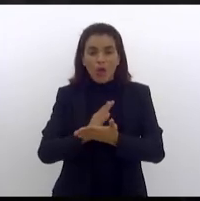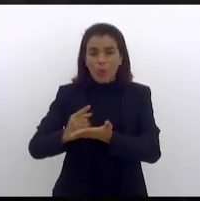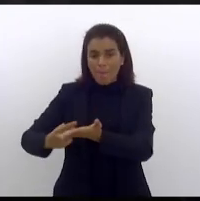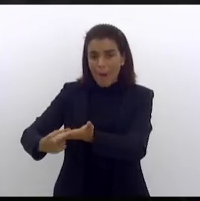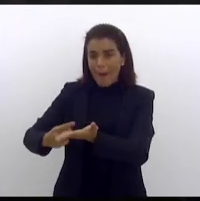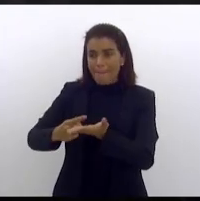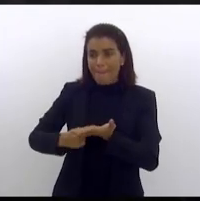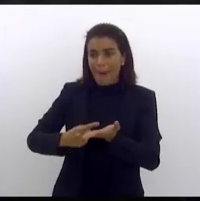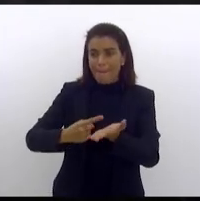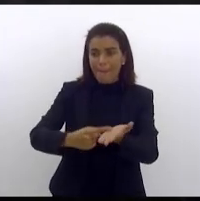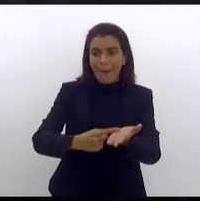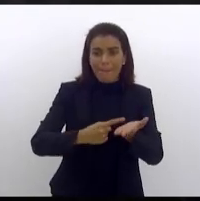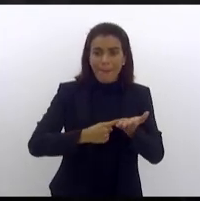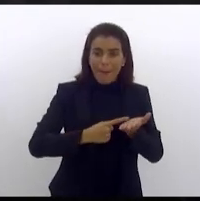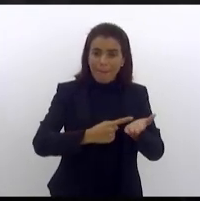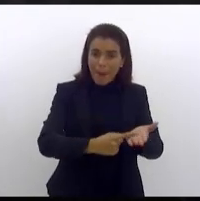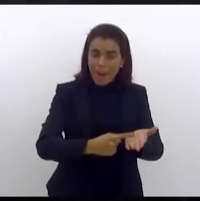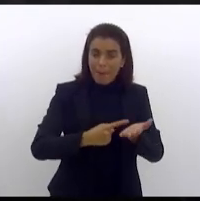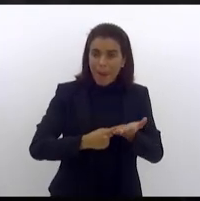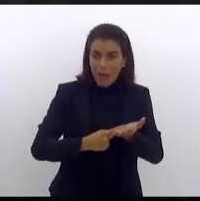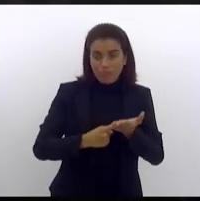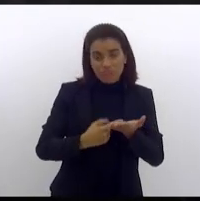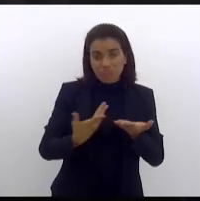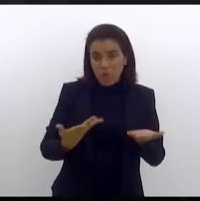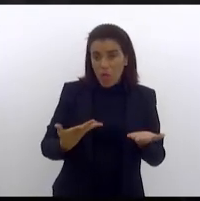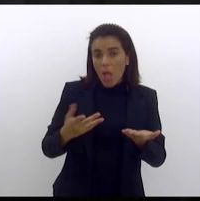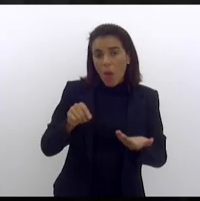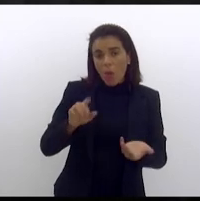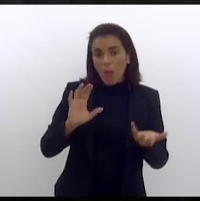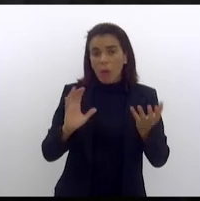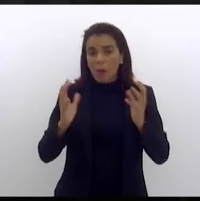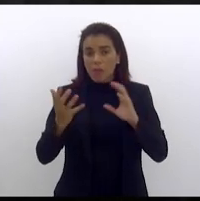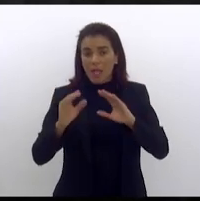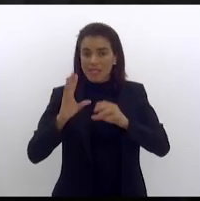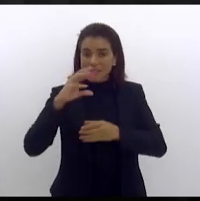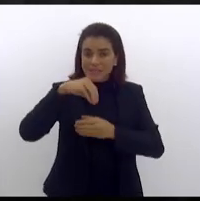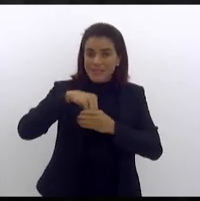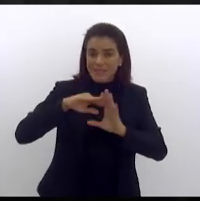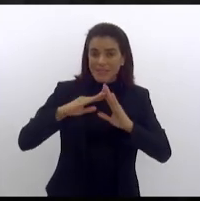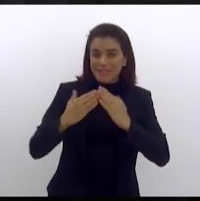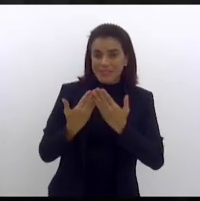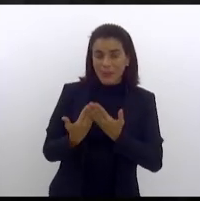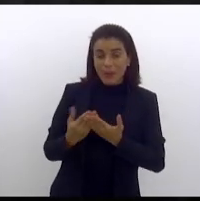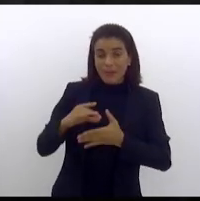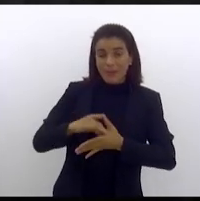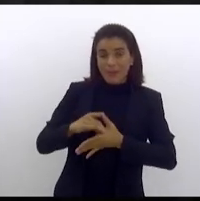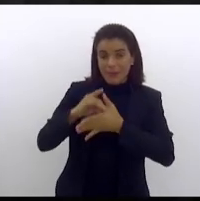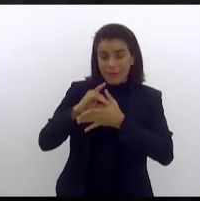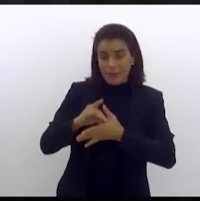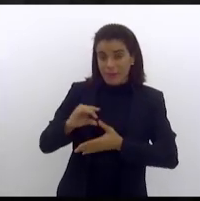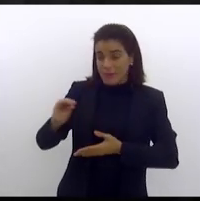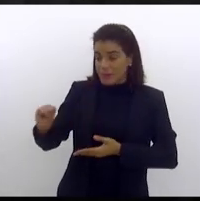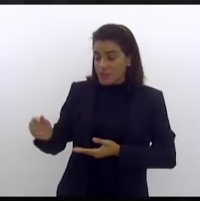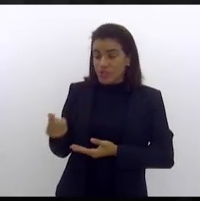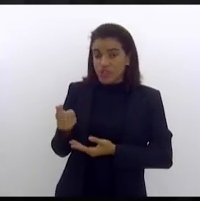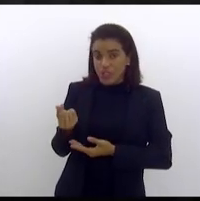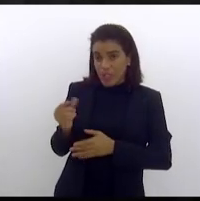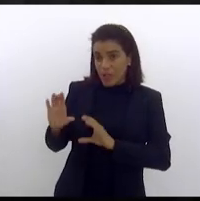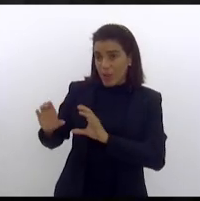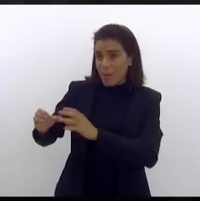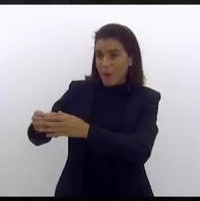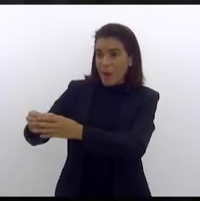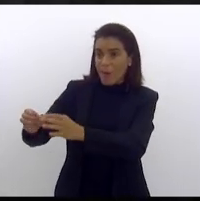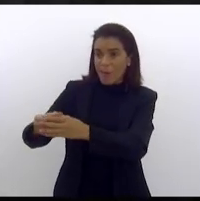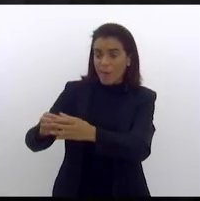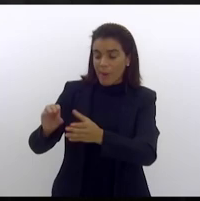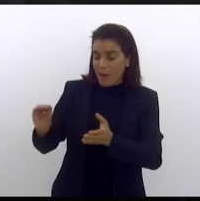acordos como deve ser no colégio de líderes no sentido de retirar do remanejamento cerca